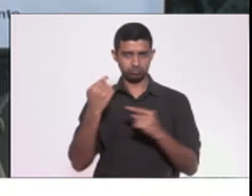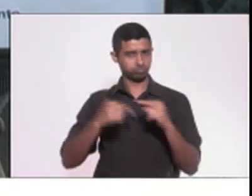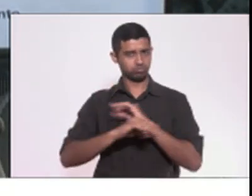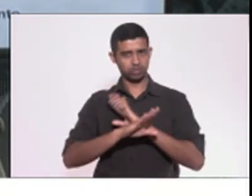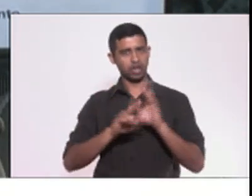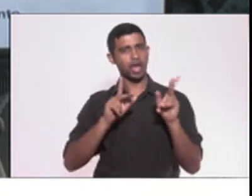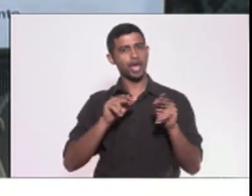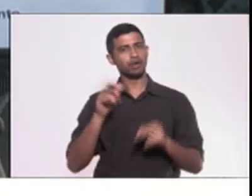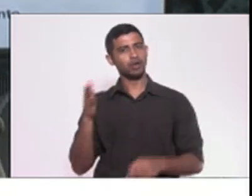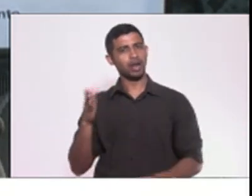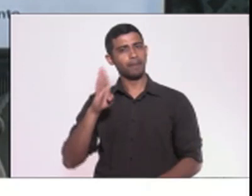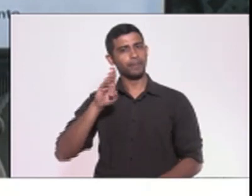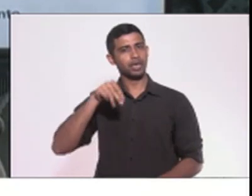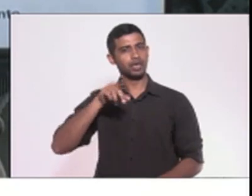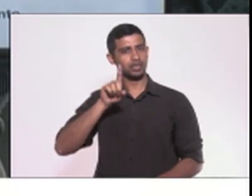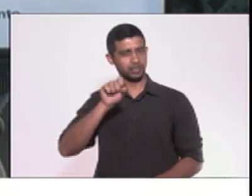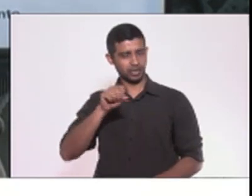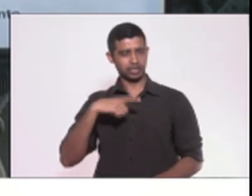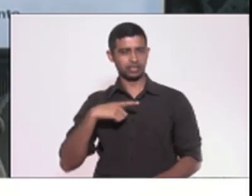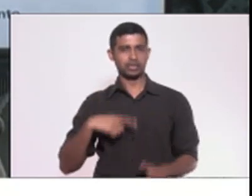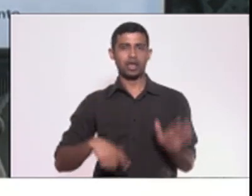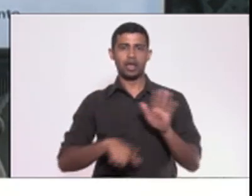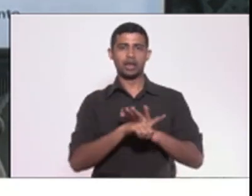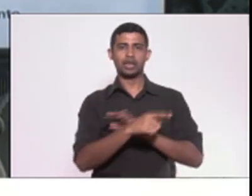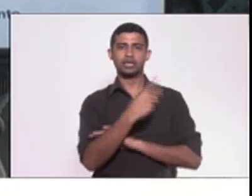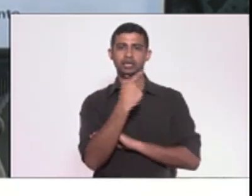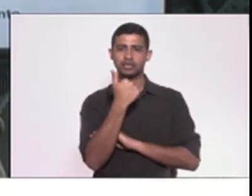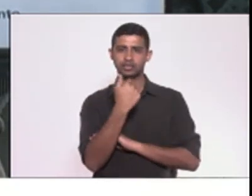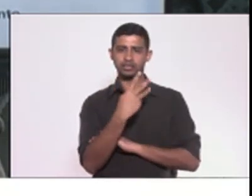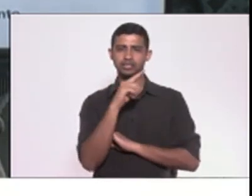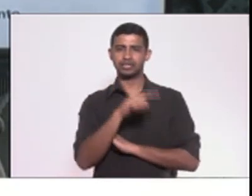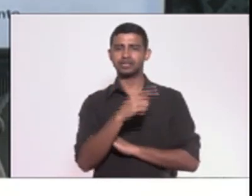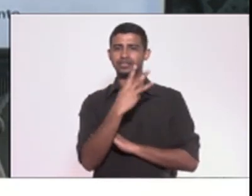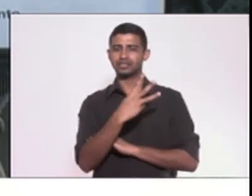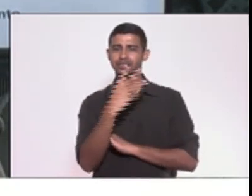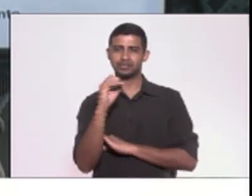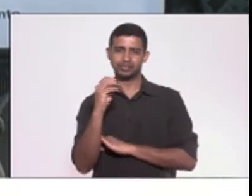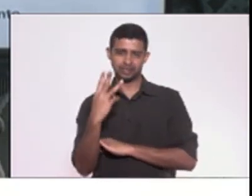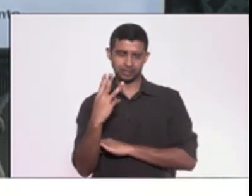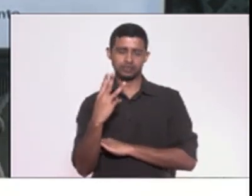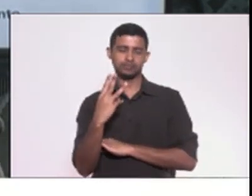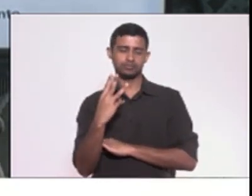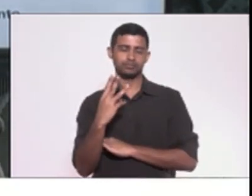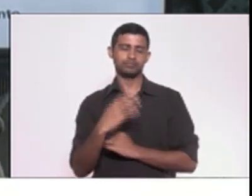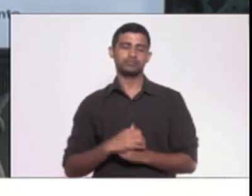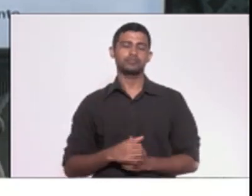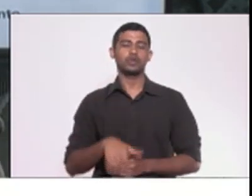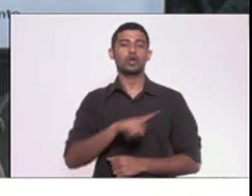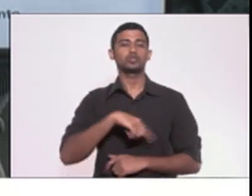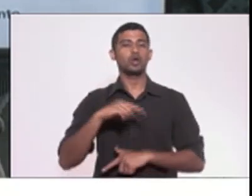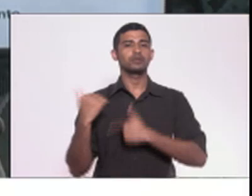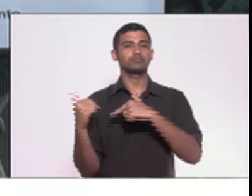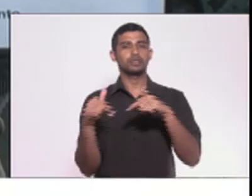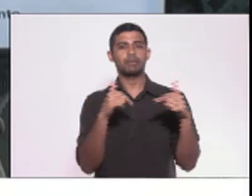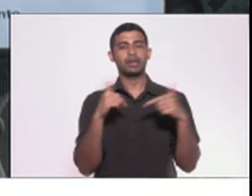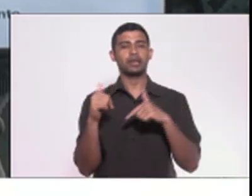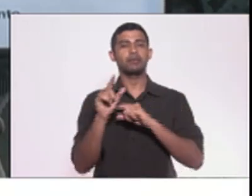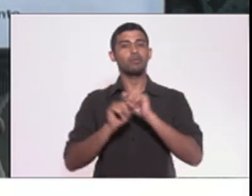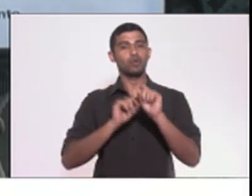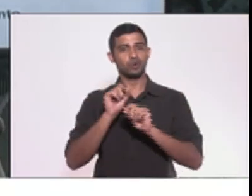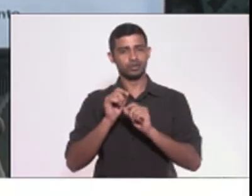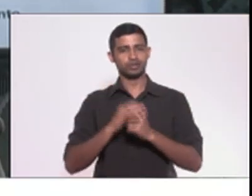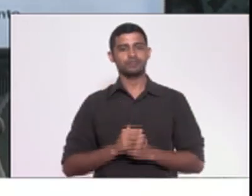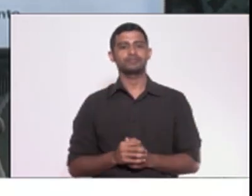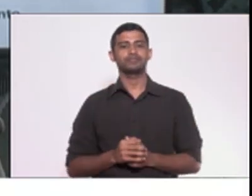o BNDES, regulada pela Lei 13.303 das estatais, e nós atuamos basicamente